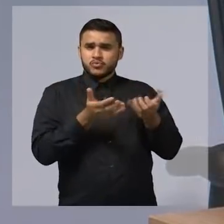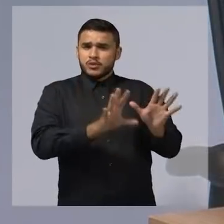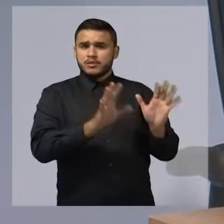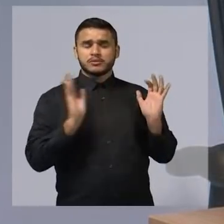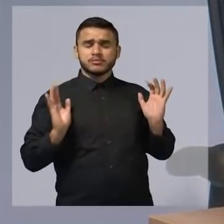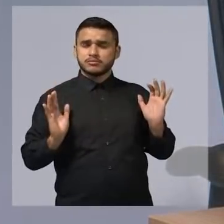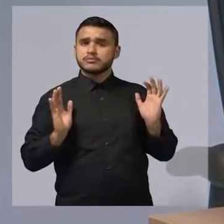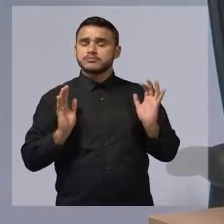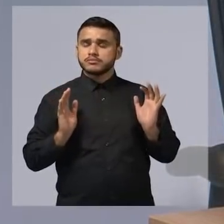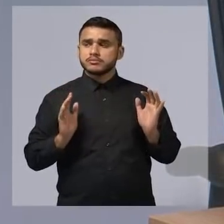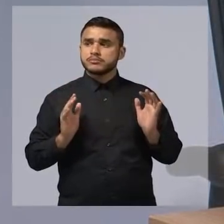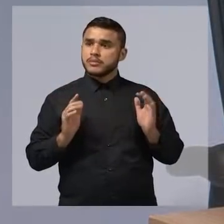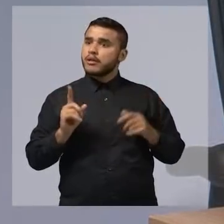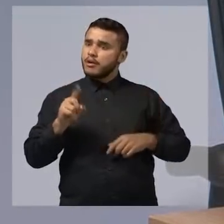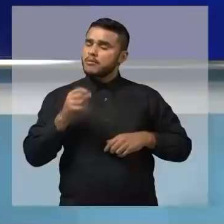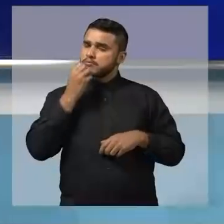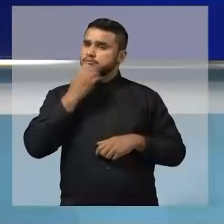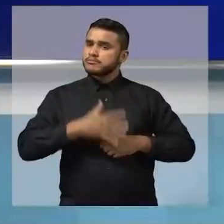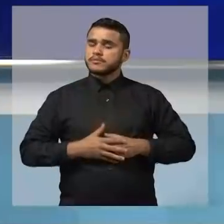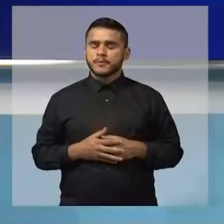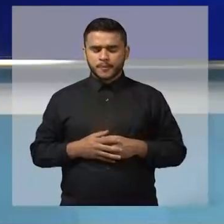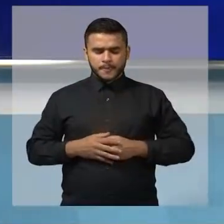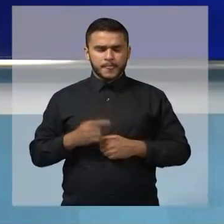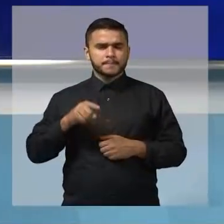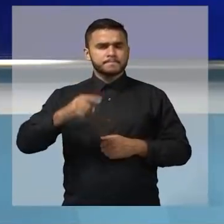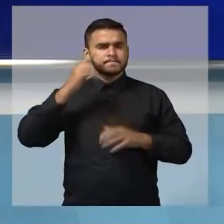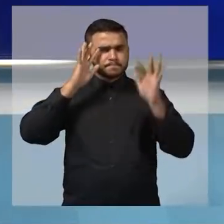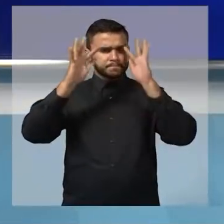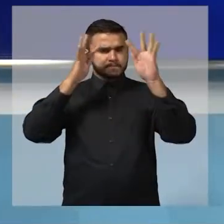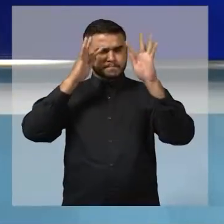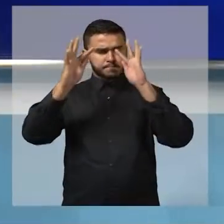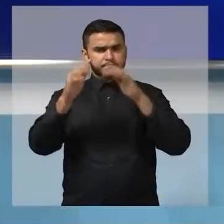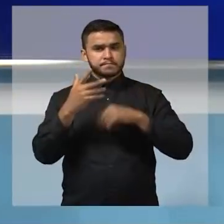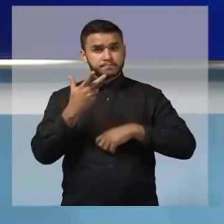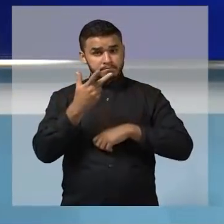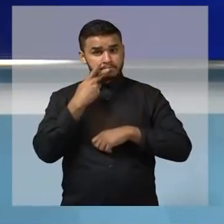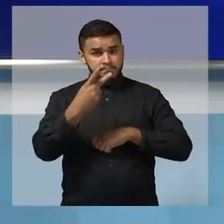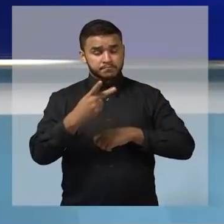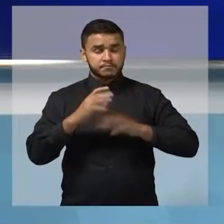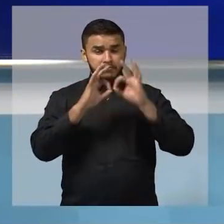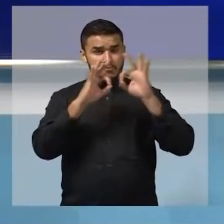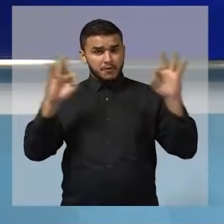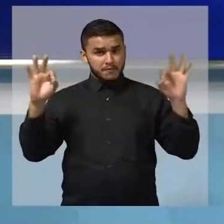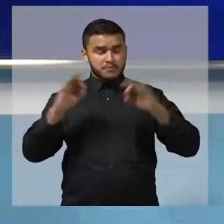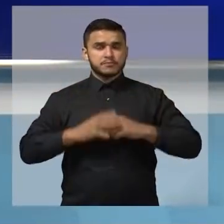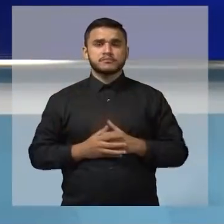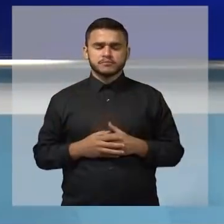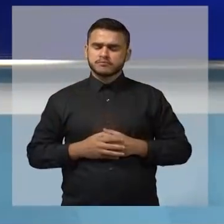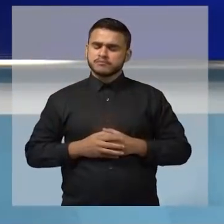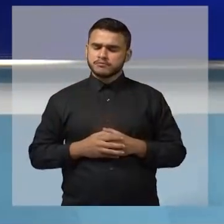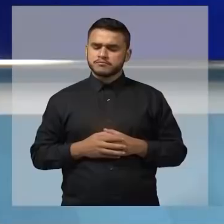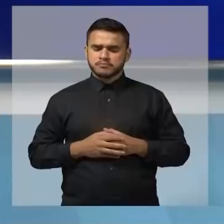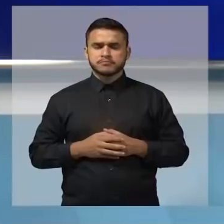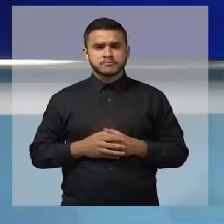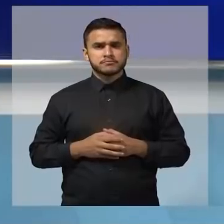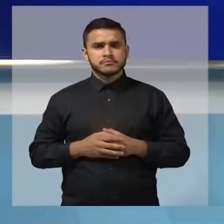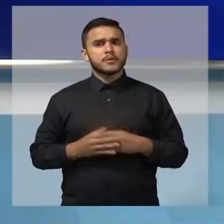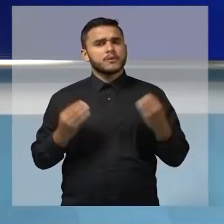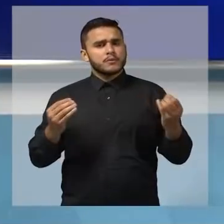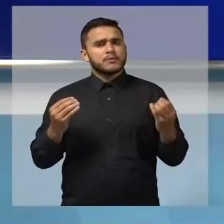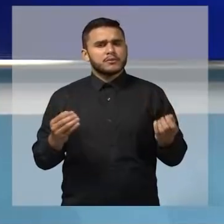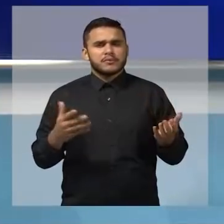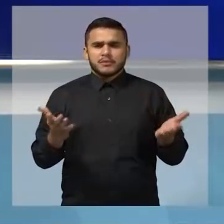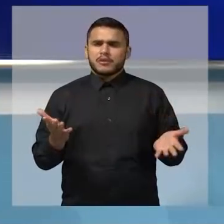um pensamento aqui de um filósofo e matemático que diz o seguinte: como é estranha a nossa maneira de